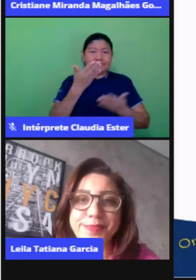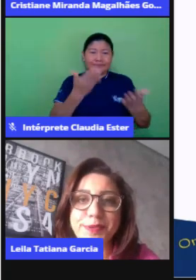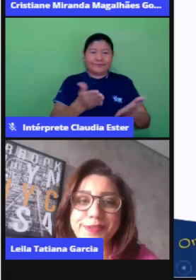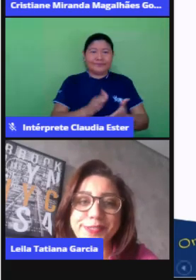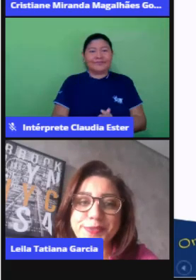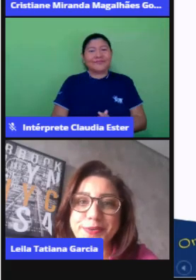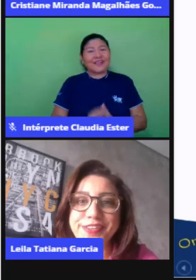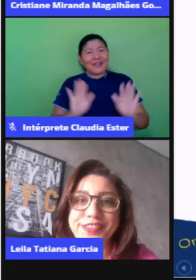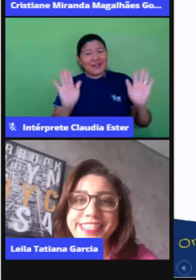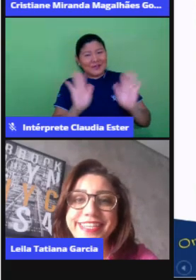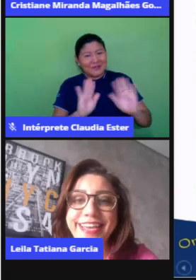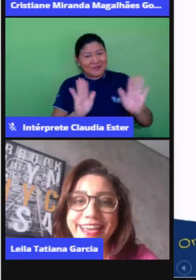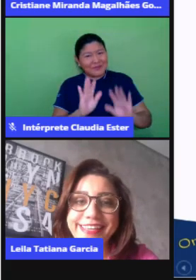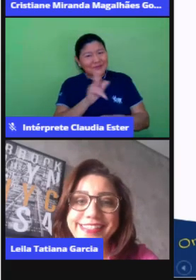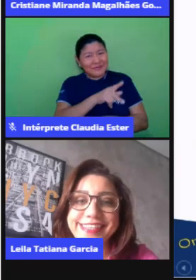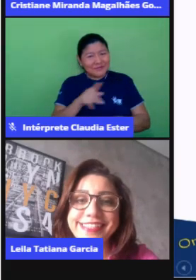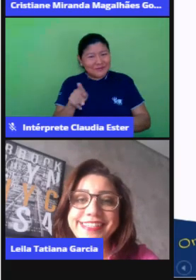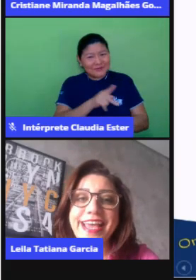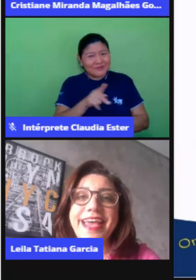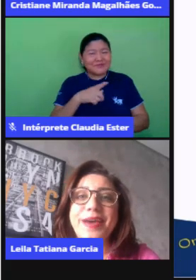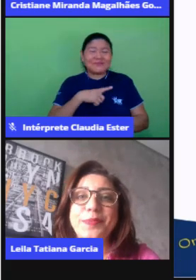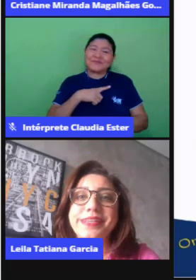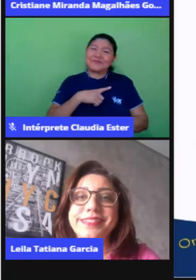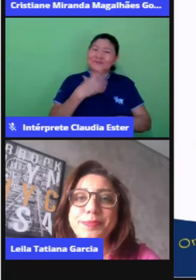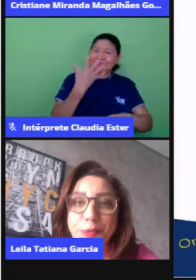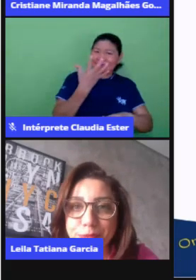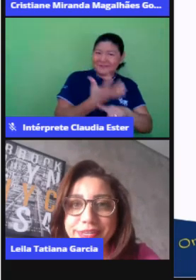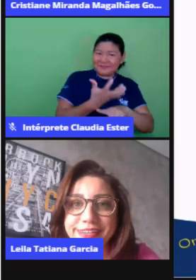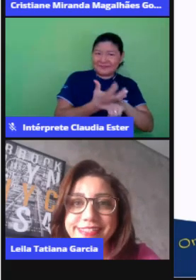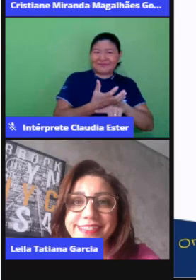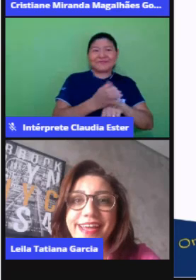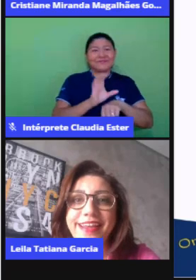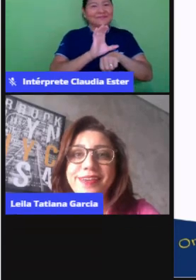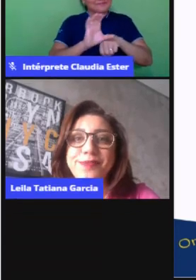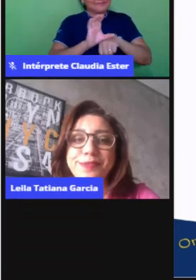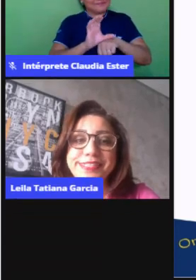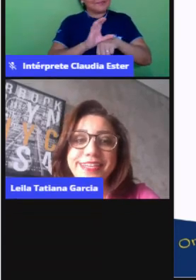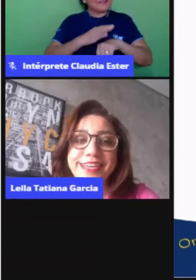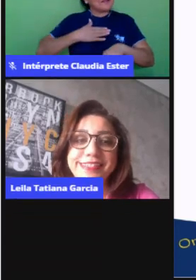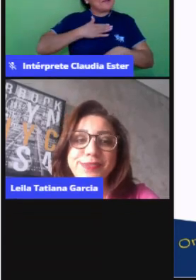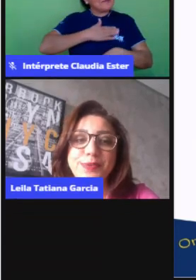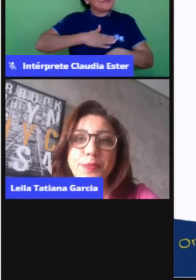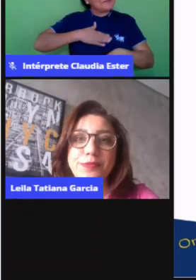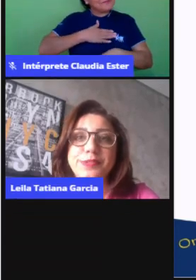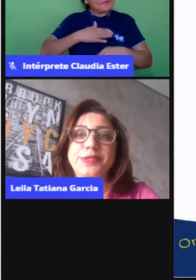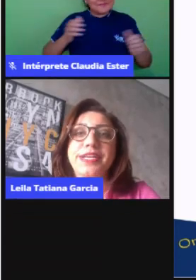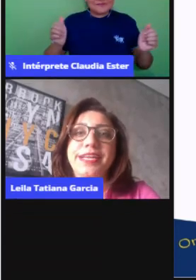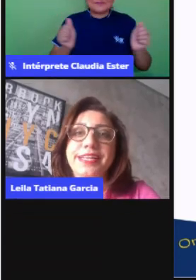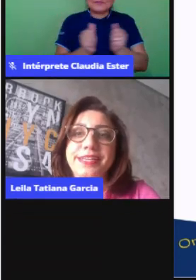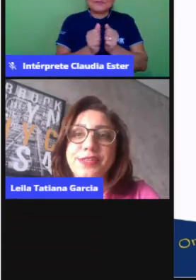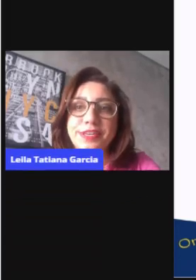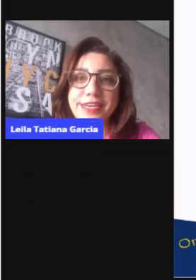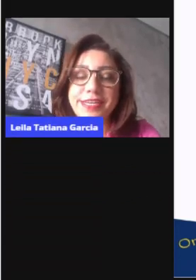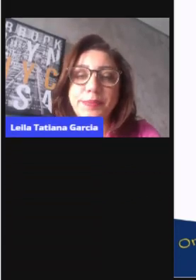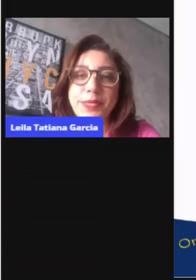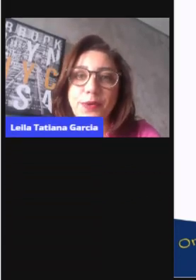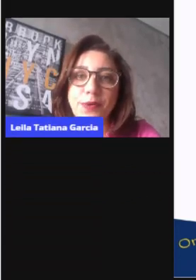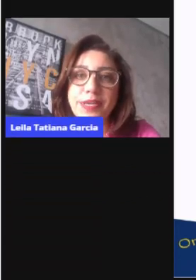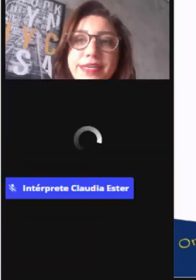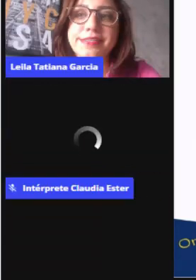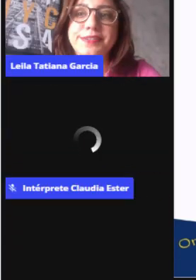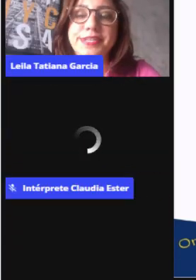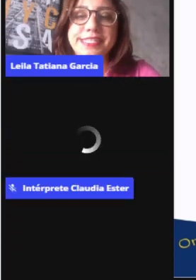Olá, queridos professores de ciências. É um prazer muito grande estar aqui com vocês. Eu sou a professora Leila